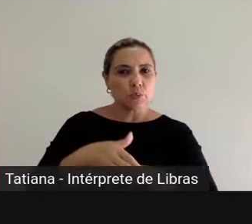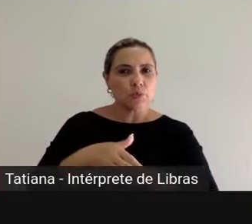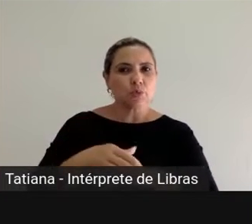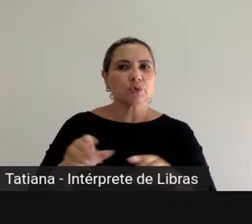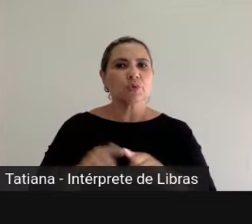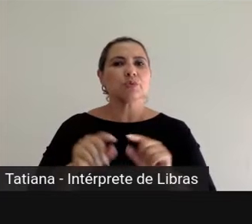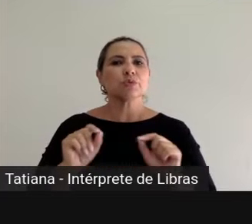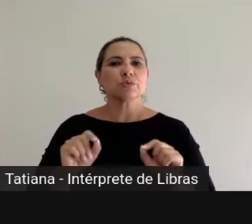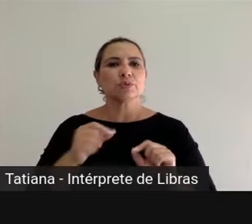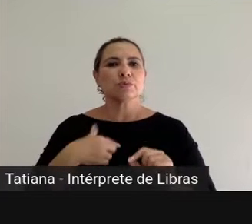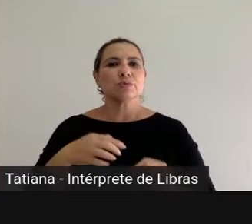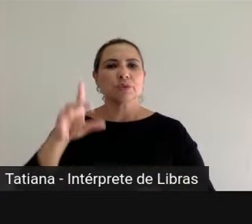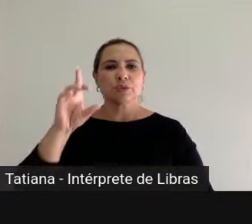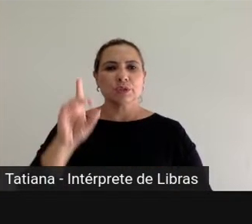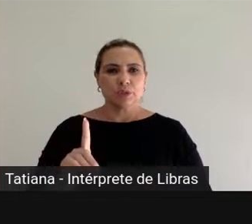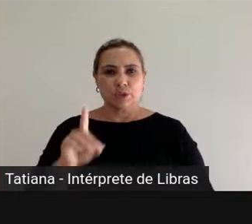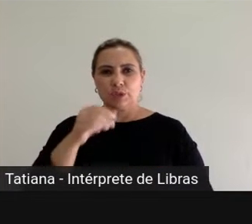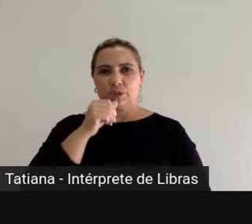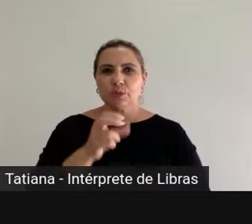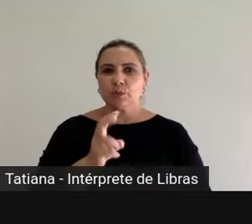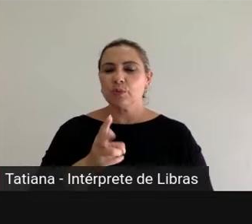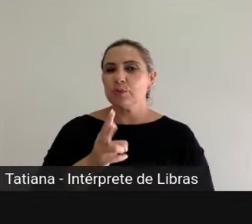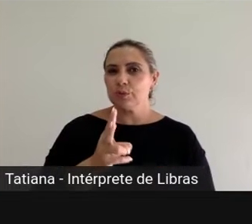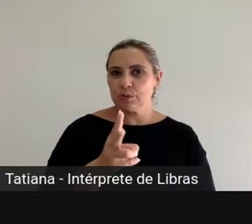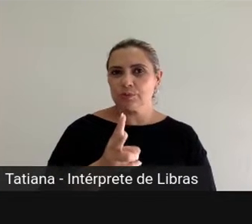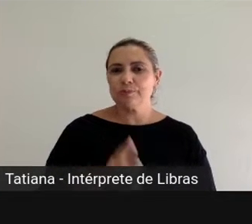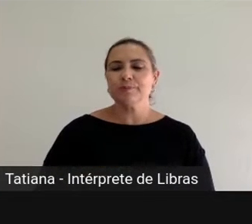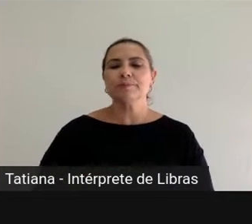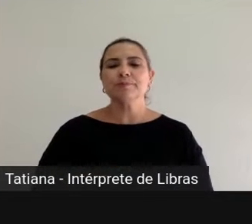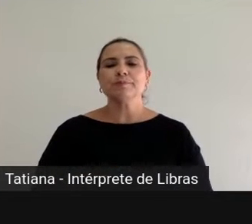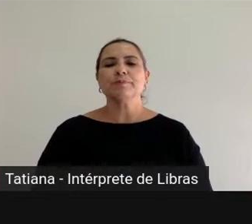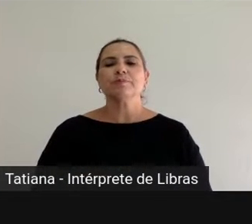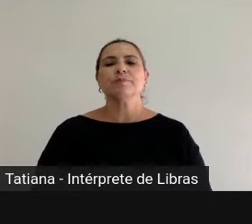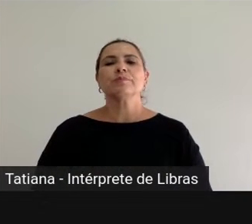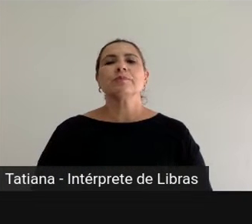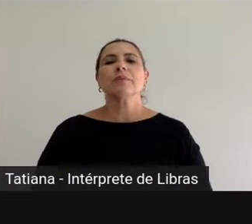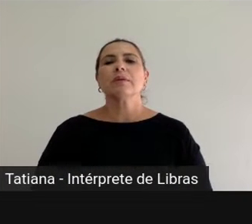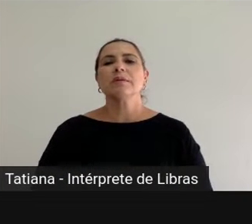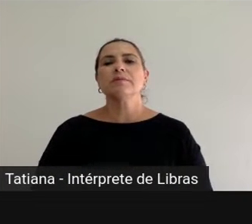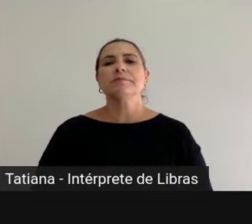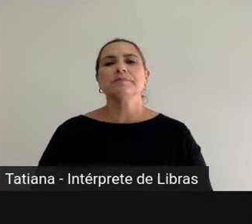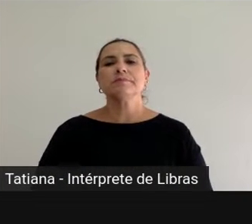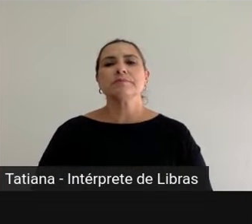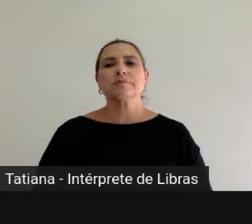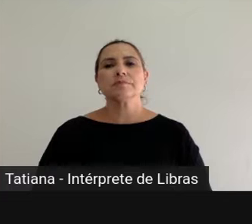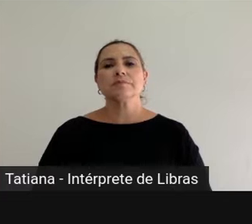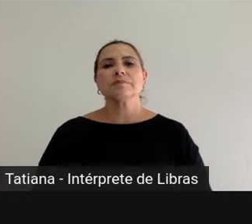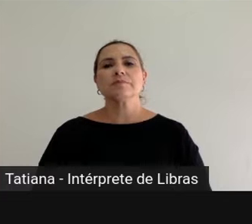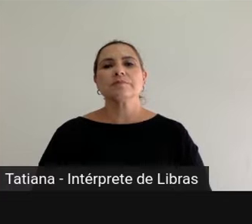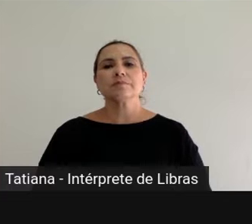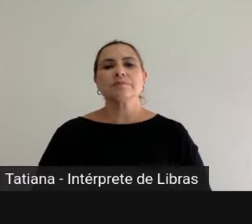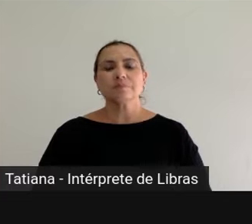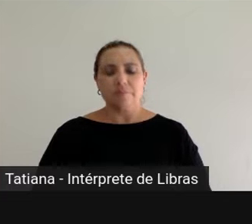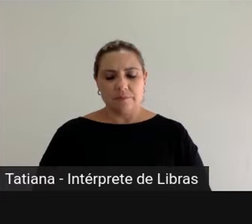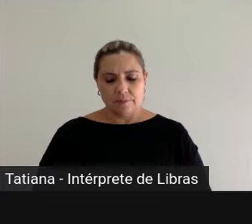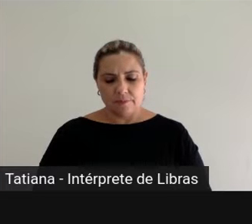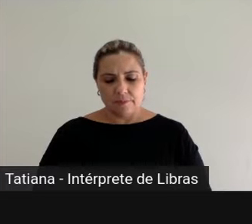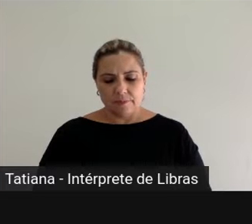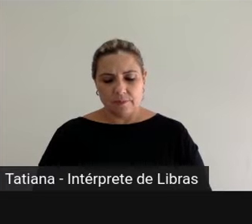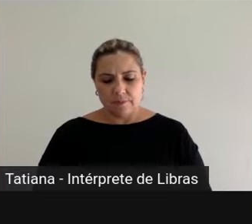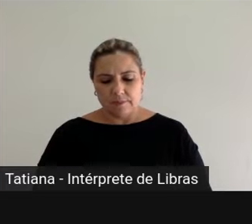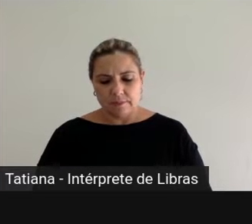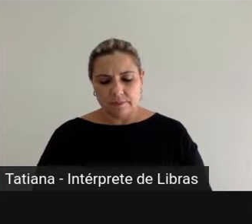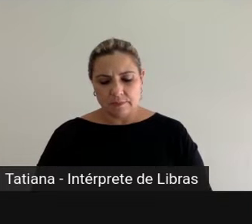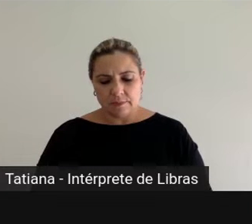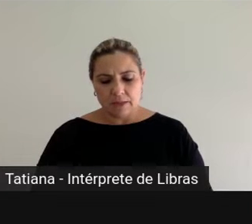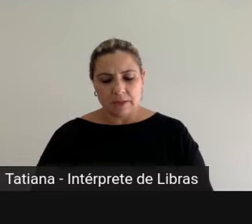esses direitos eles sejam mantidos? É a partir disso que eu faço essa